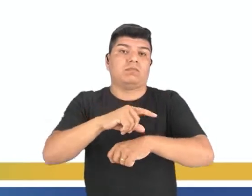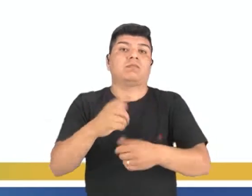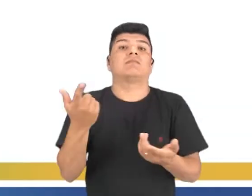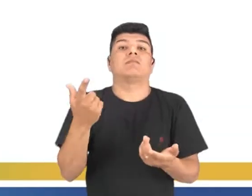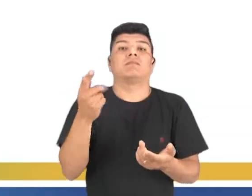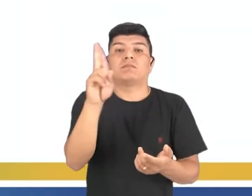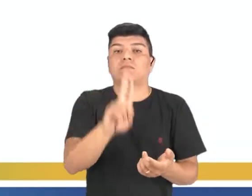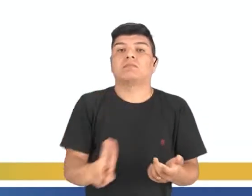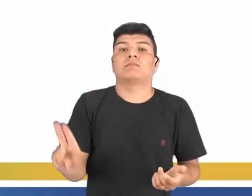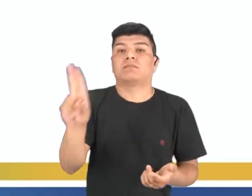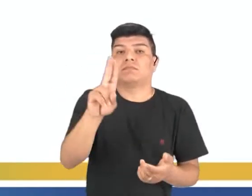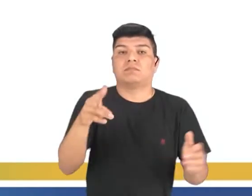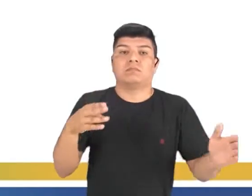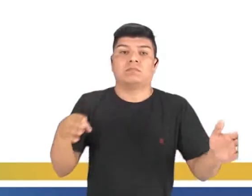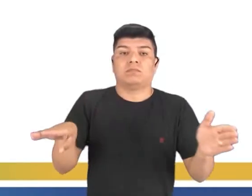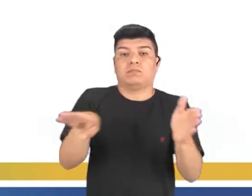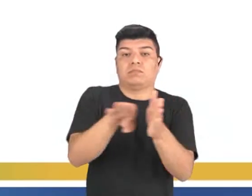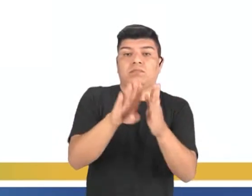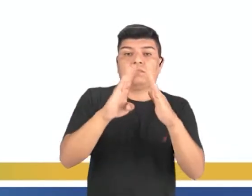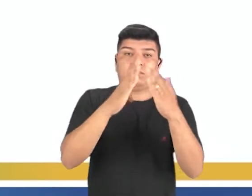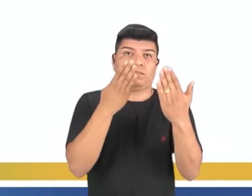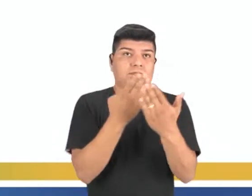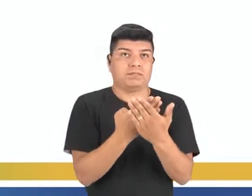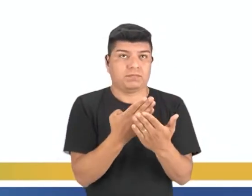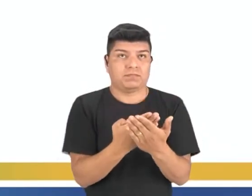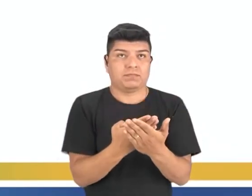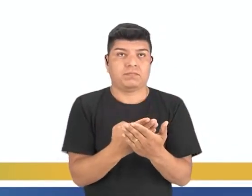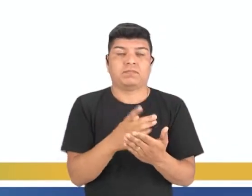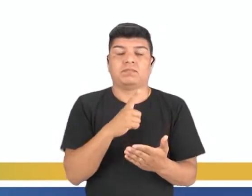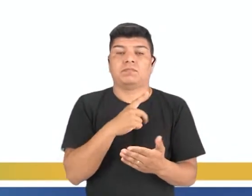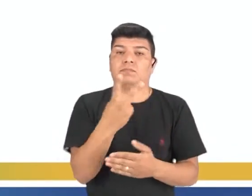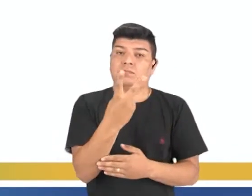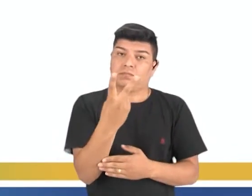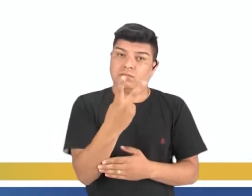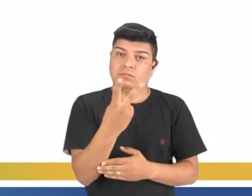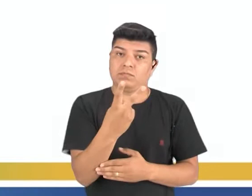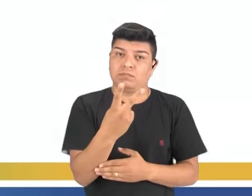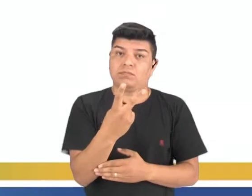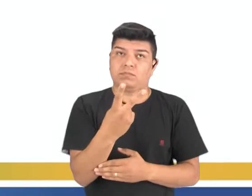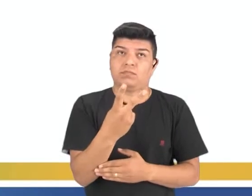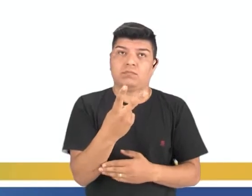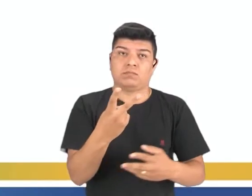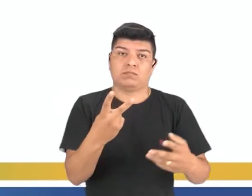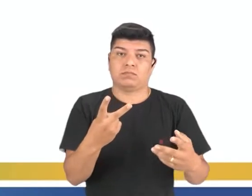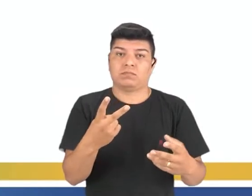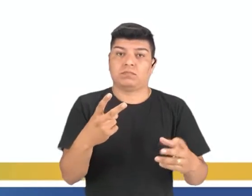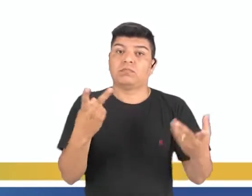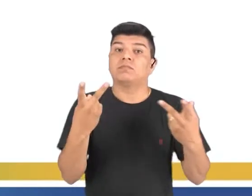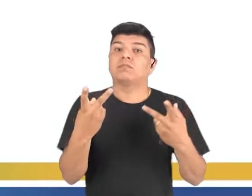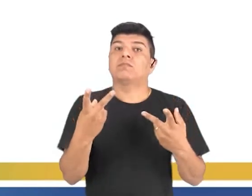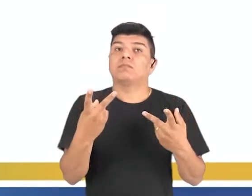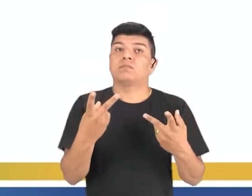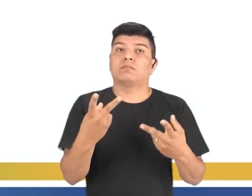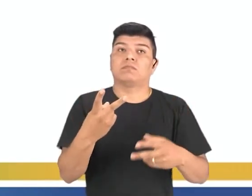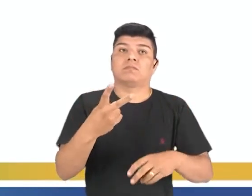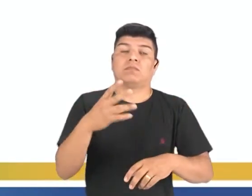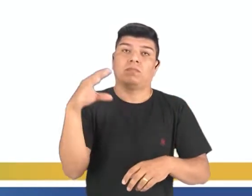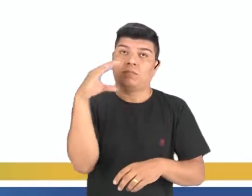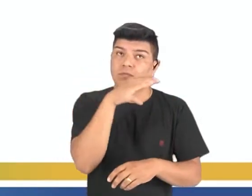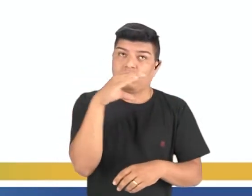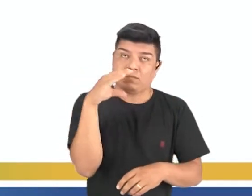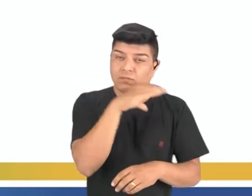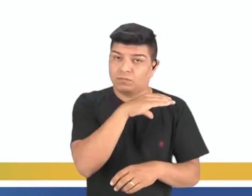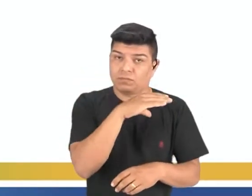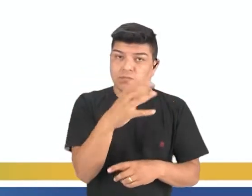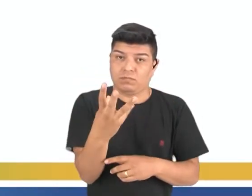para chegar na escola? Então, nós temos duas grandezas envolvidas, a velocidade, né, e o tempo.